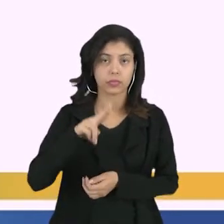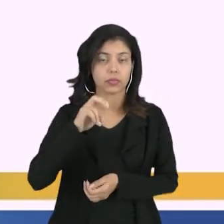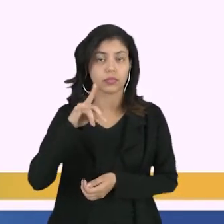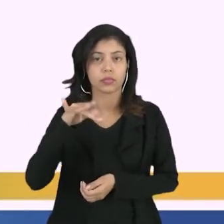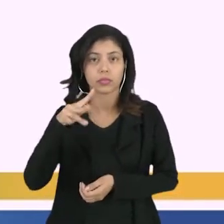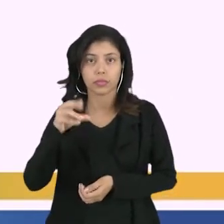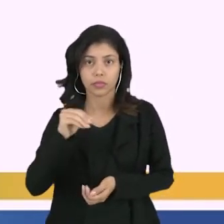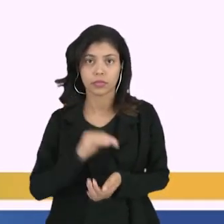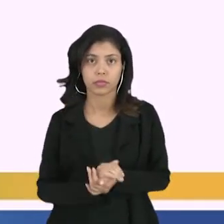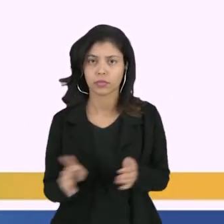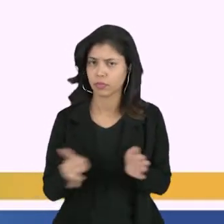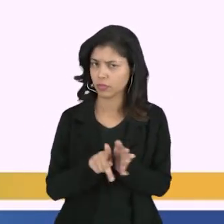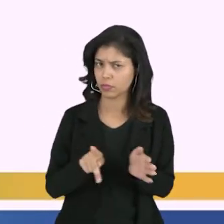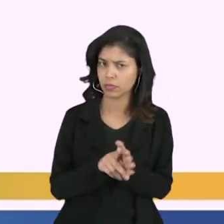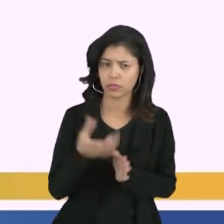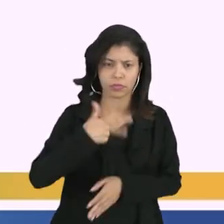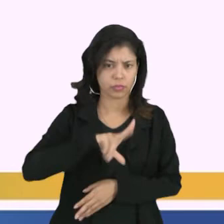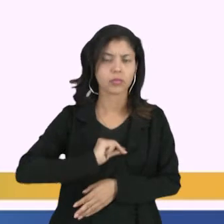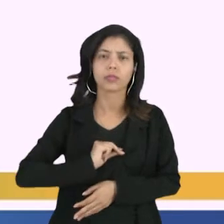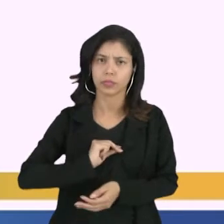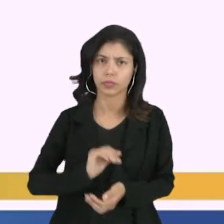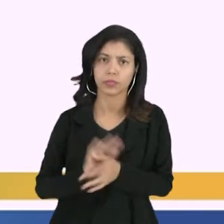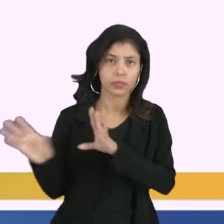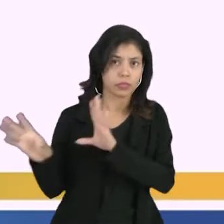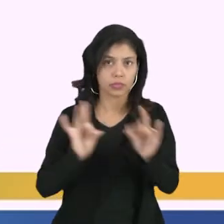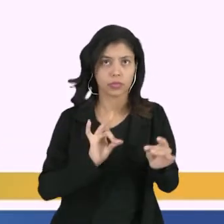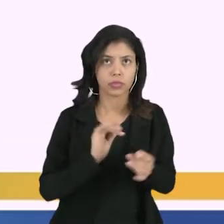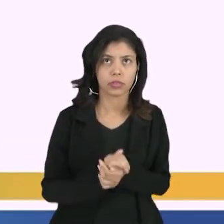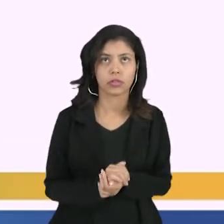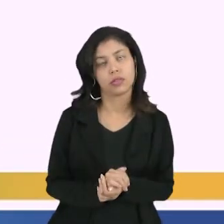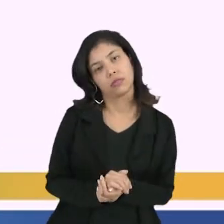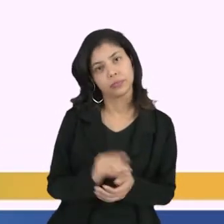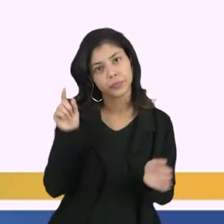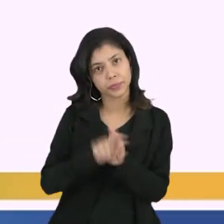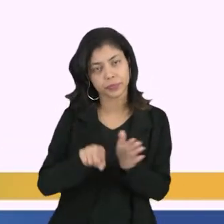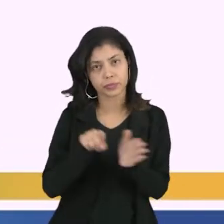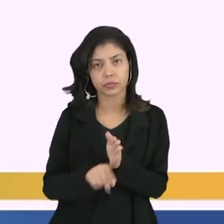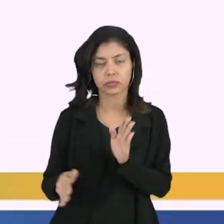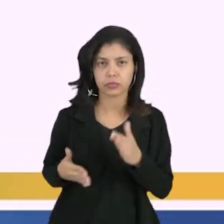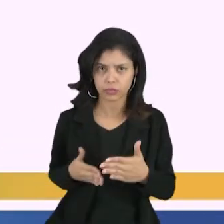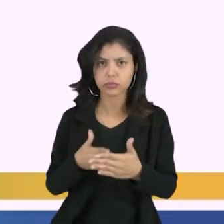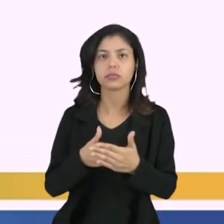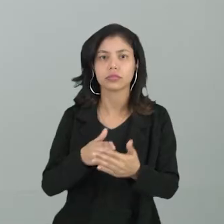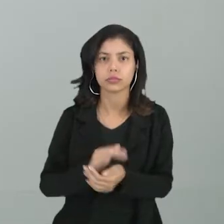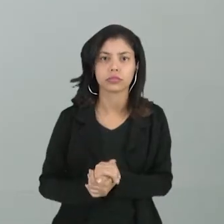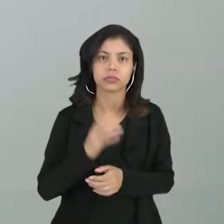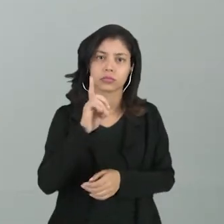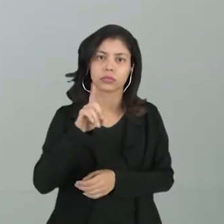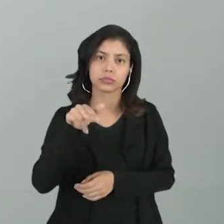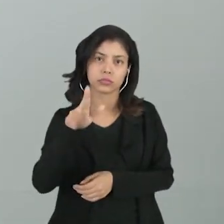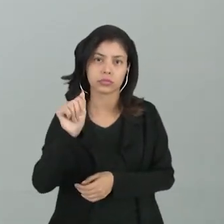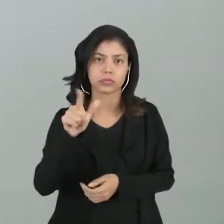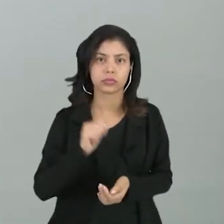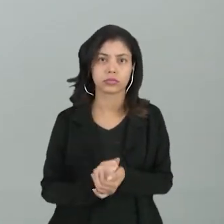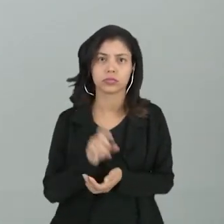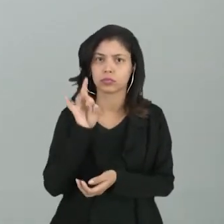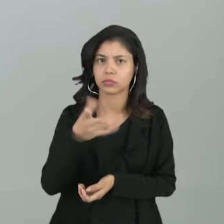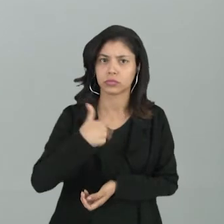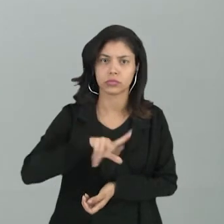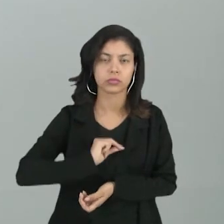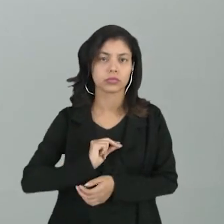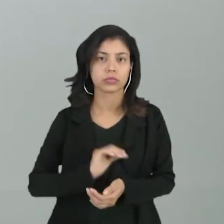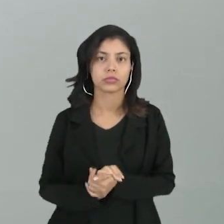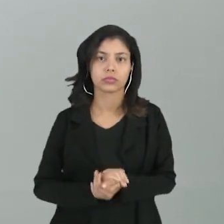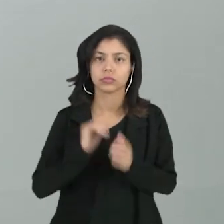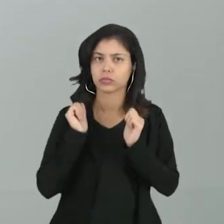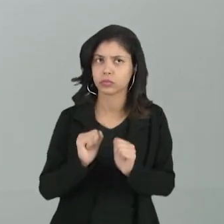monopólio exclusivo aí de Portugal. Remete muito também aí à questão do pacto colonial, né? Somente os portugueses, né, eles